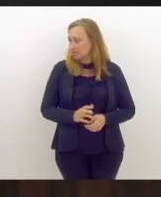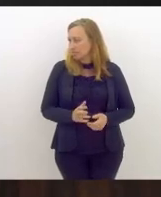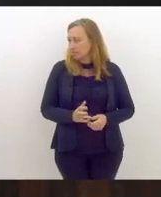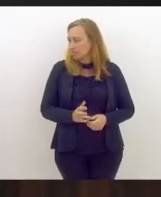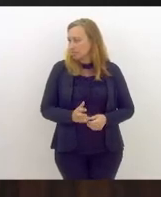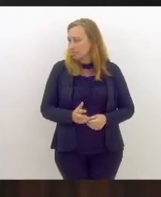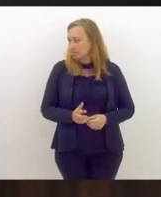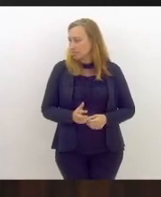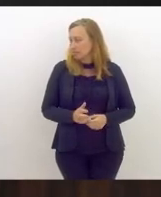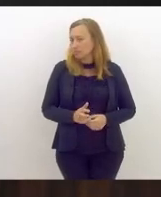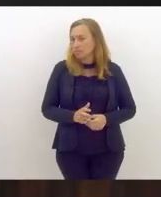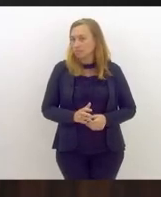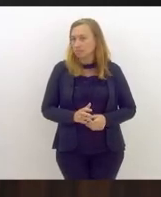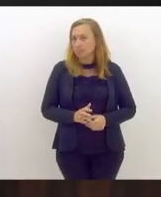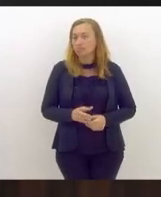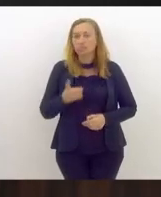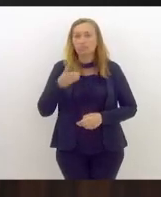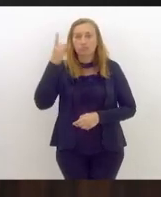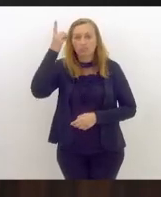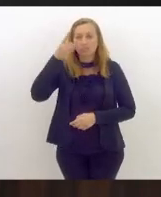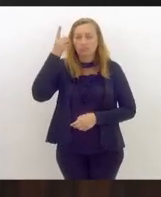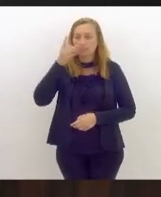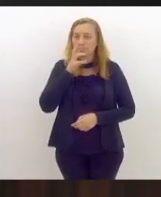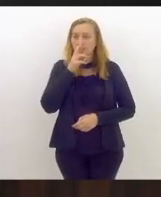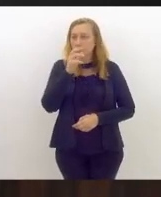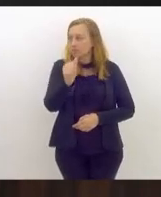Pela Comissão de Servidores Públicos, deputado Rodrigo Amorim.